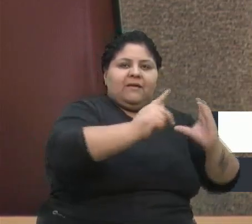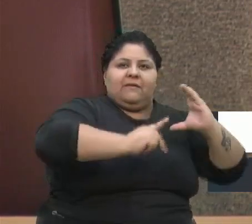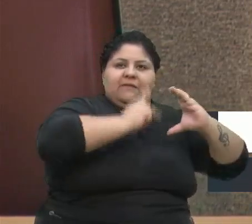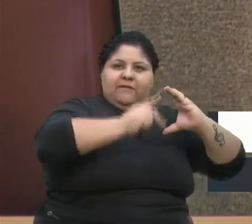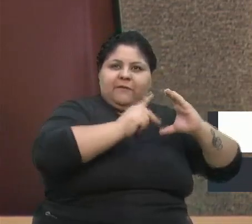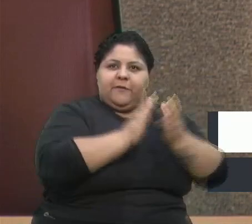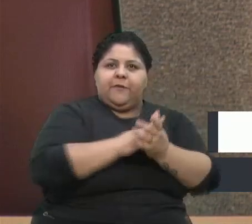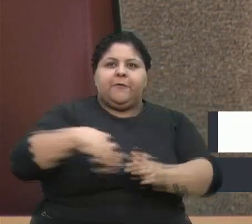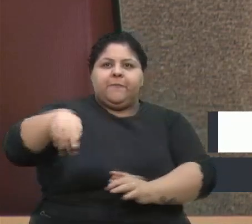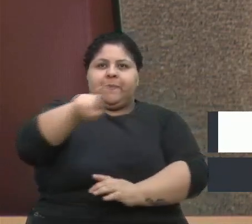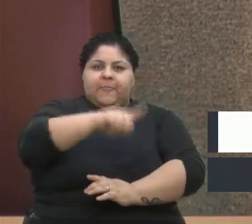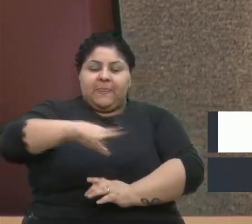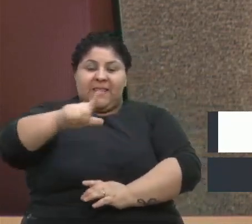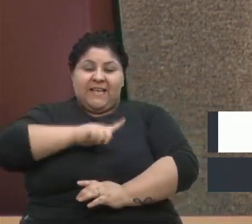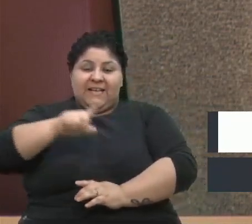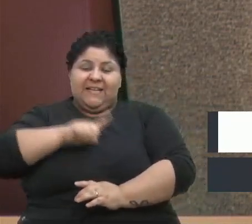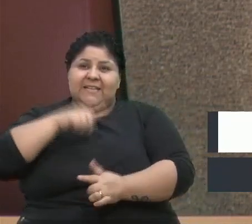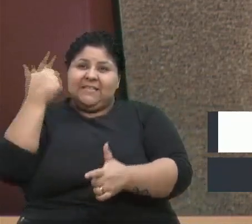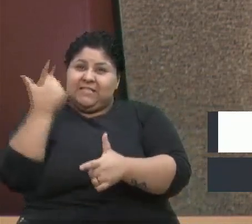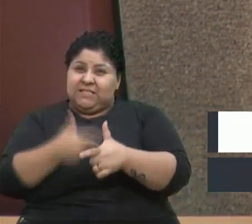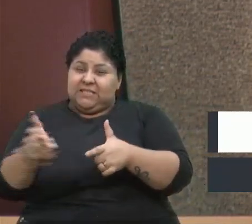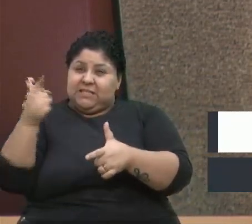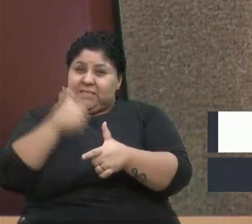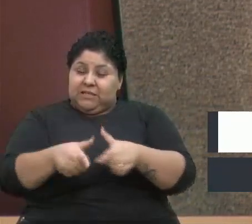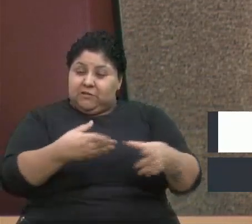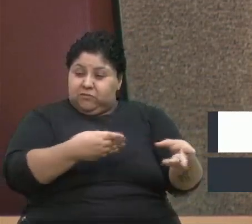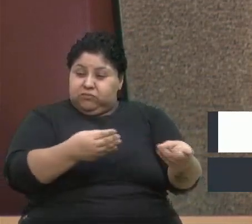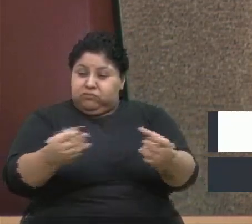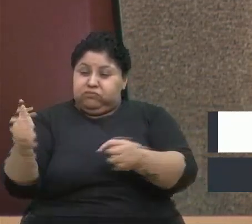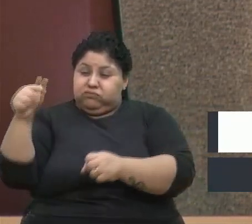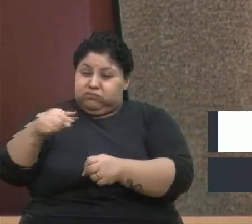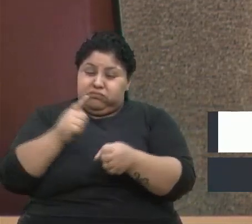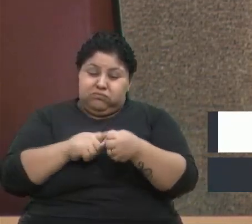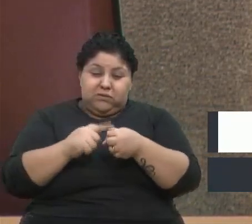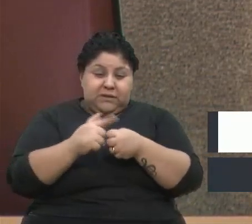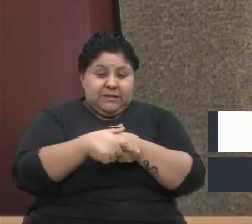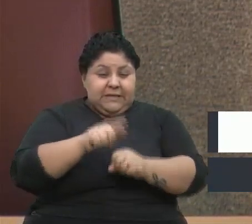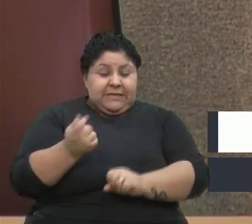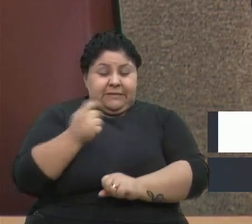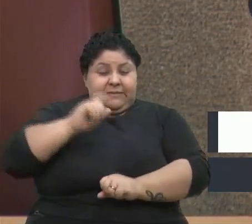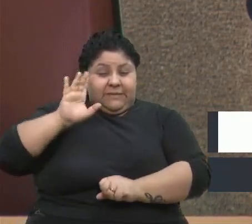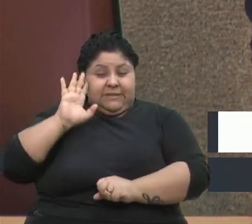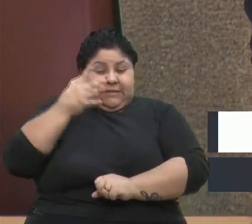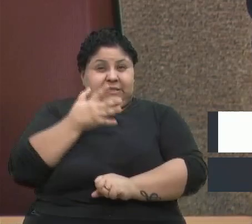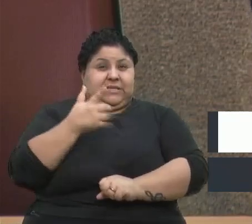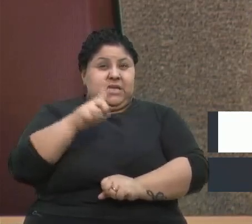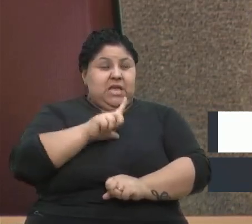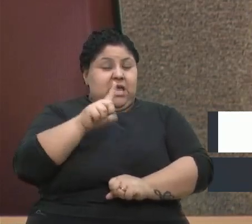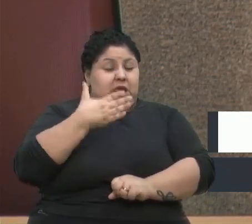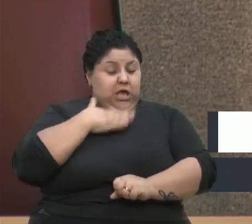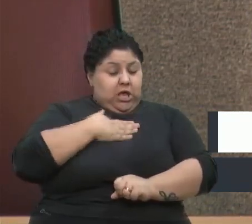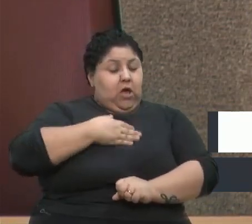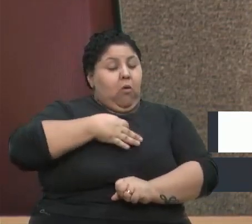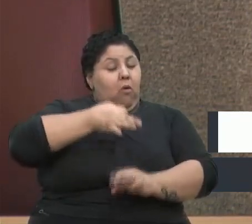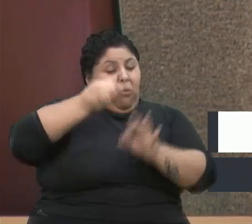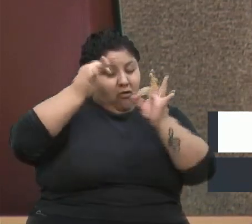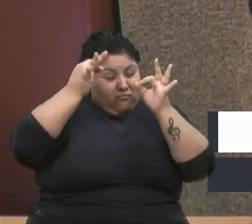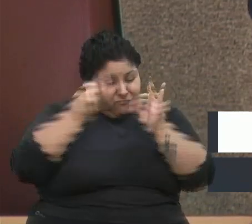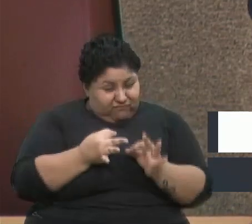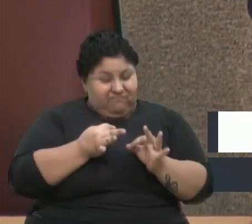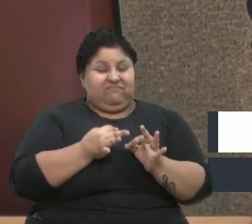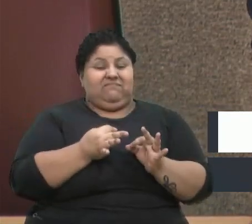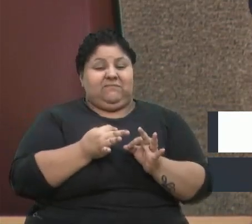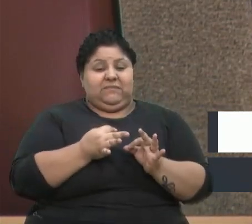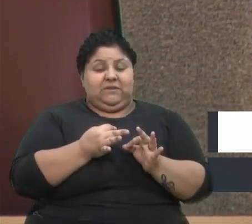Nós temos um problema crônico nessa cidade que tem que ser resolvido, e eu tenho certeza absoluta, vereador